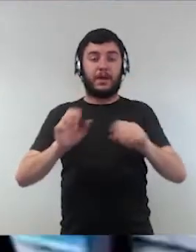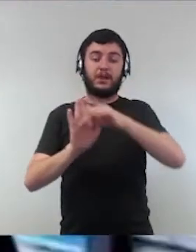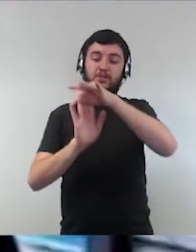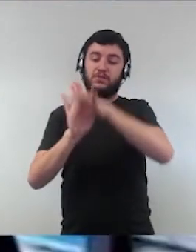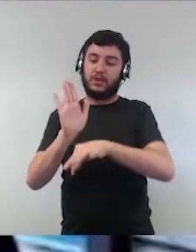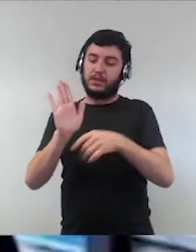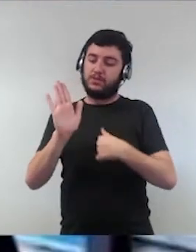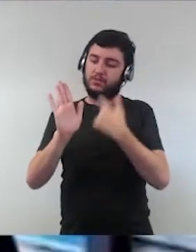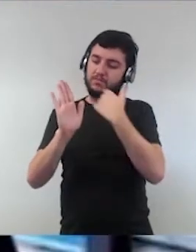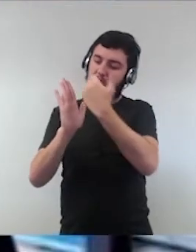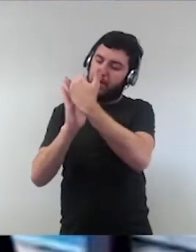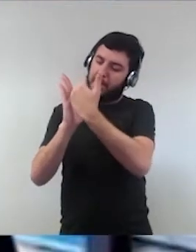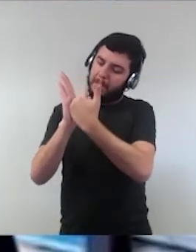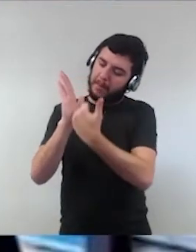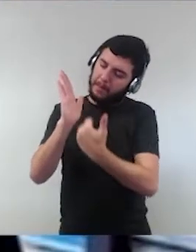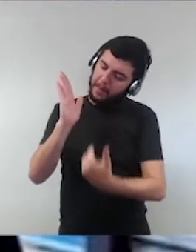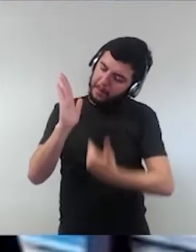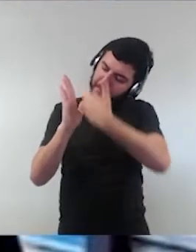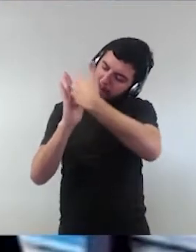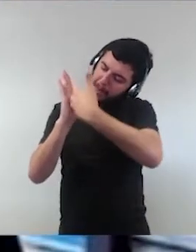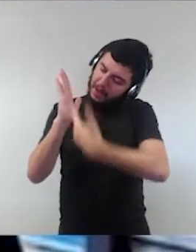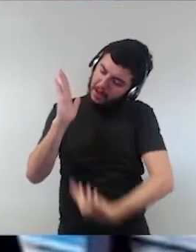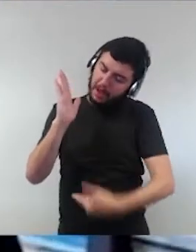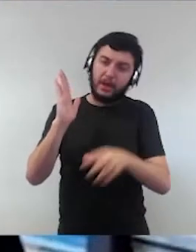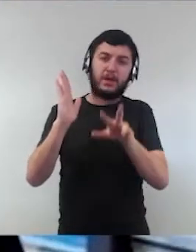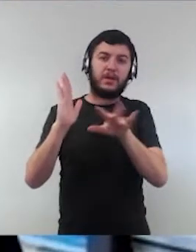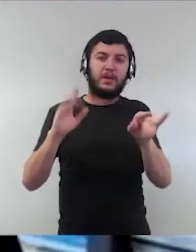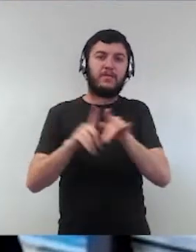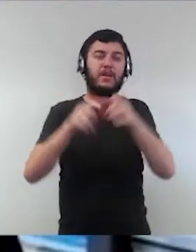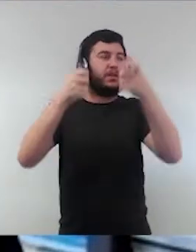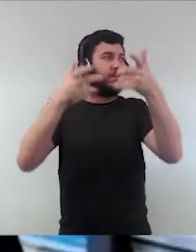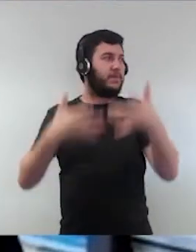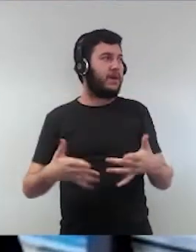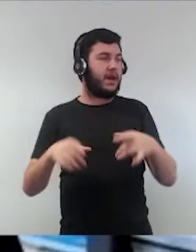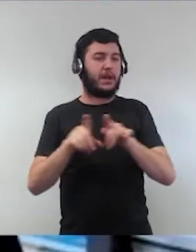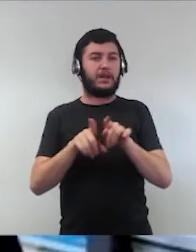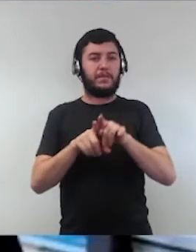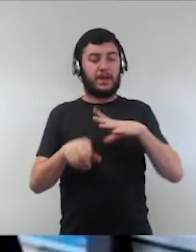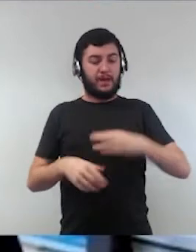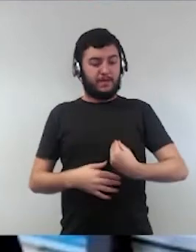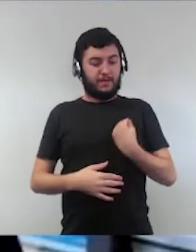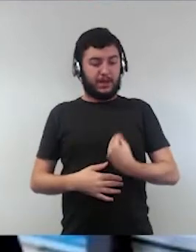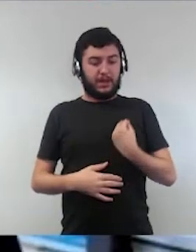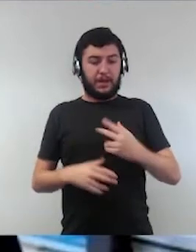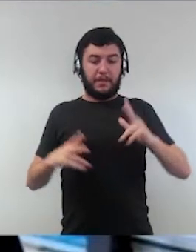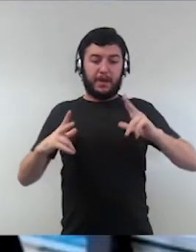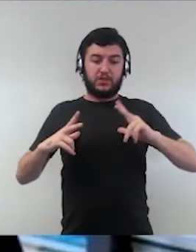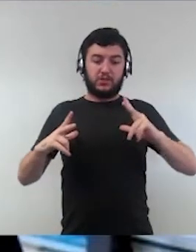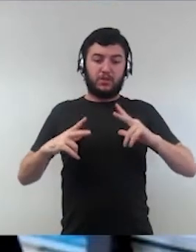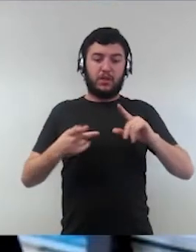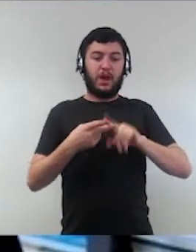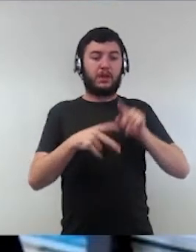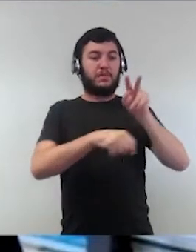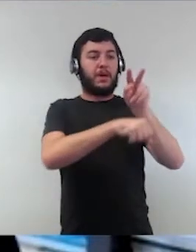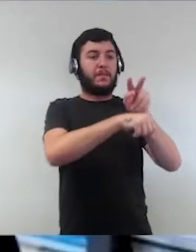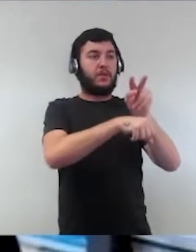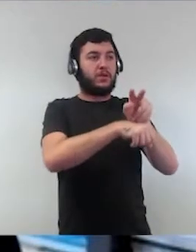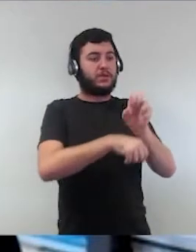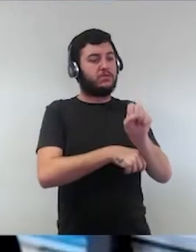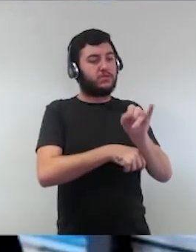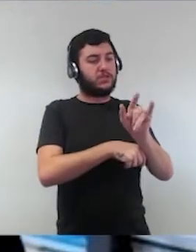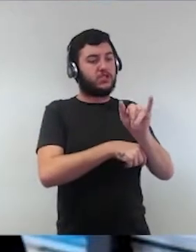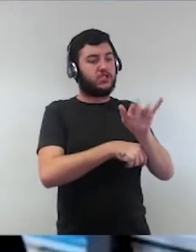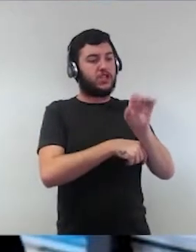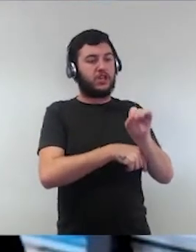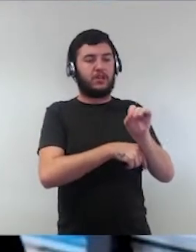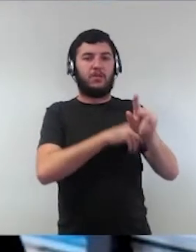da proteção da intimidade, da vida privada, a proteção do sigilo de